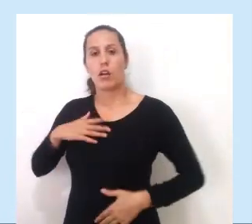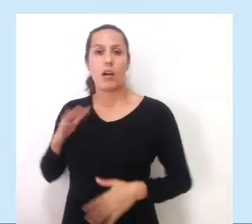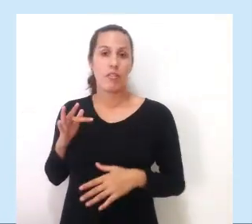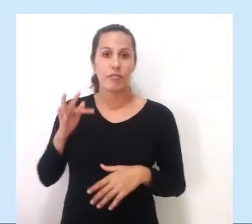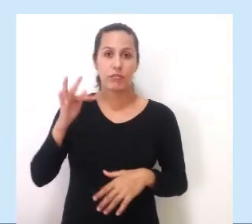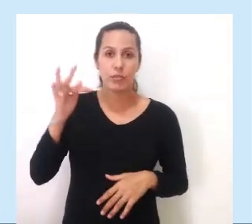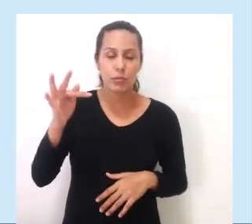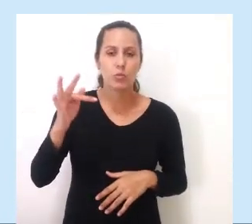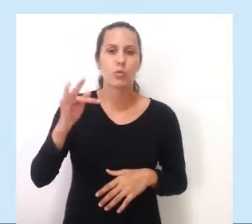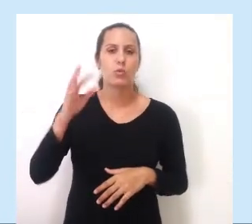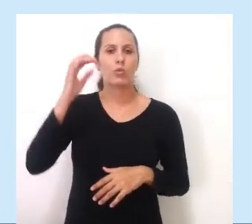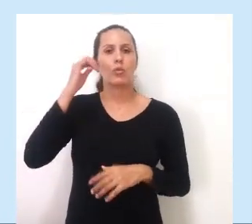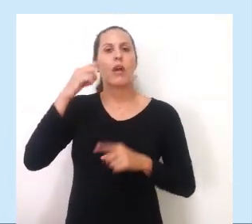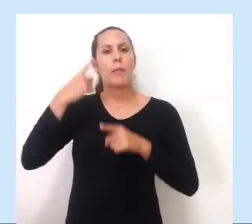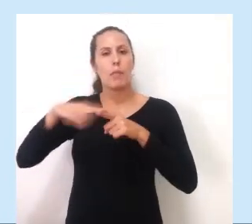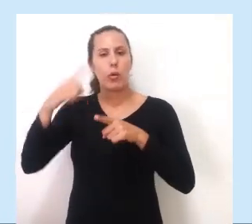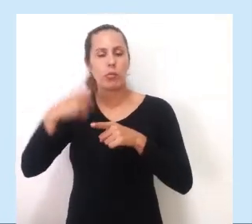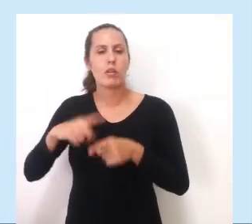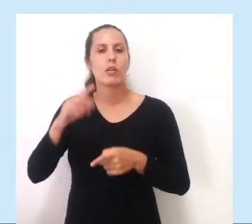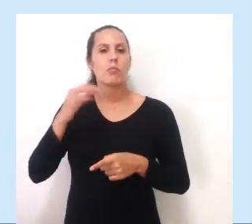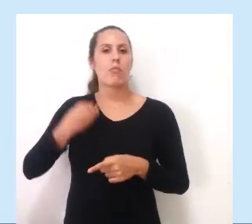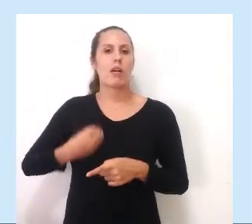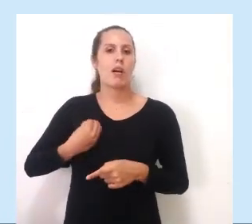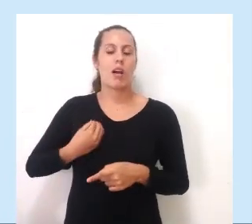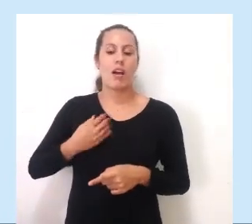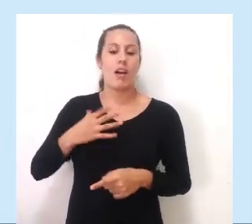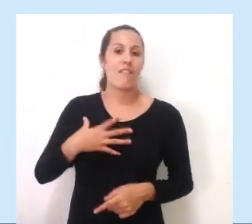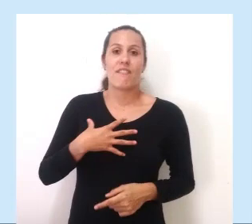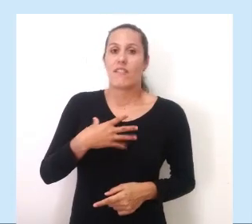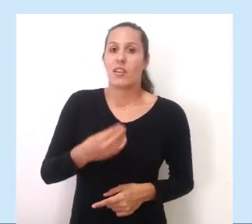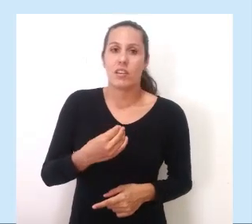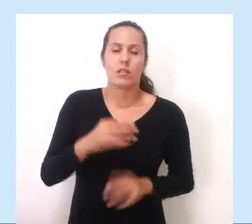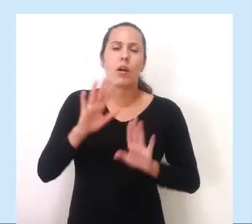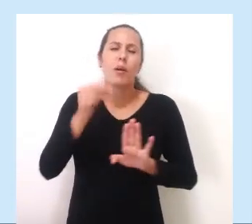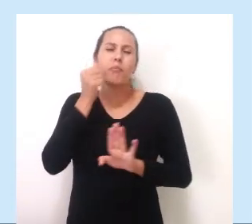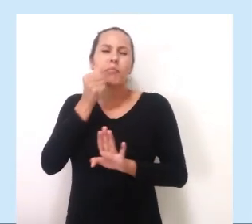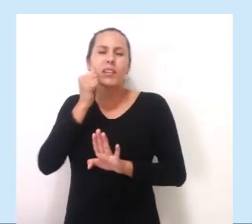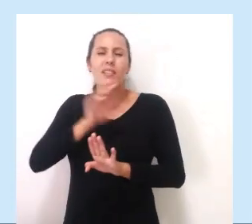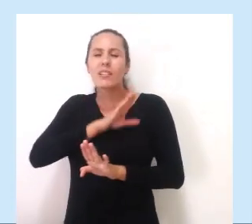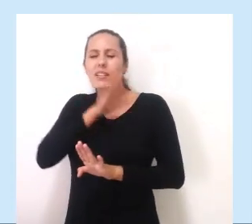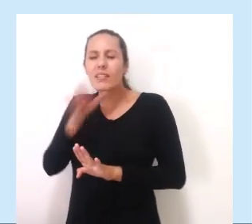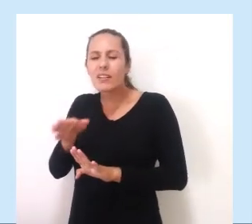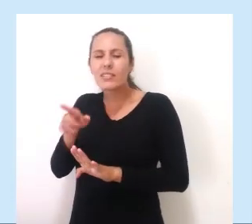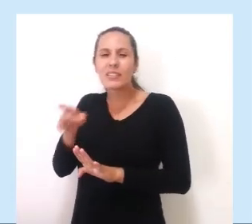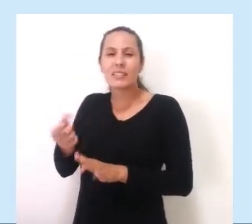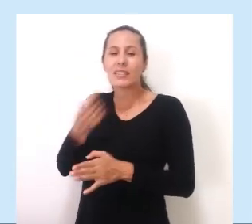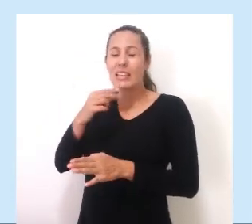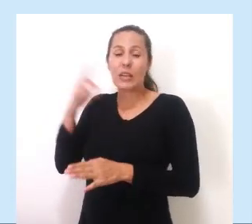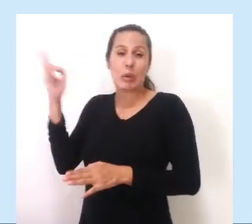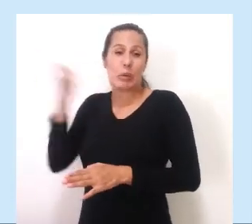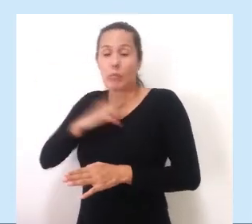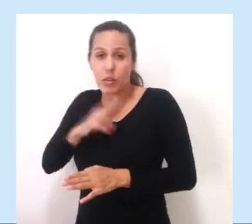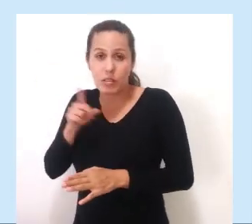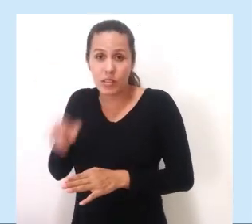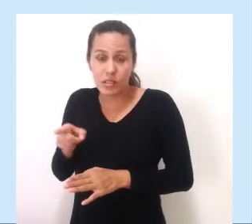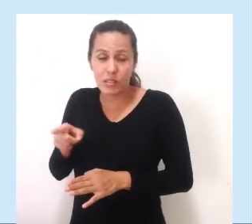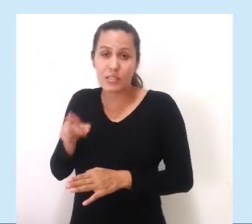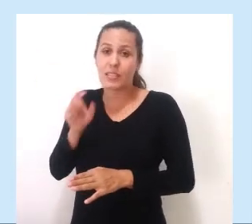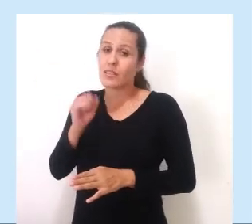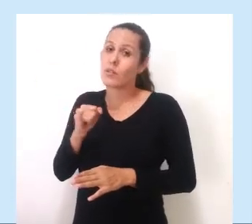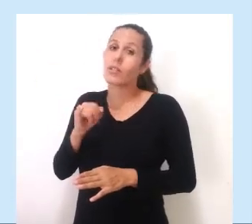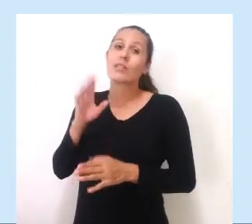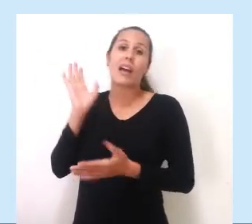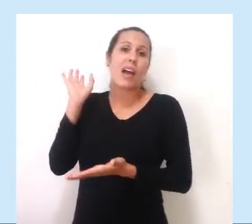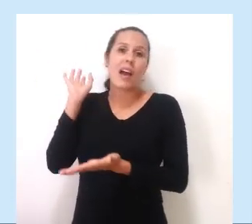no futuro com relação à fertilização. Então, meninas, a gente só recorre ao anticoncepcional